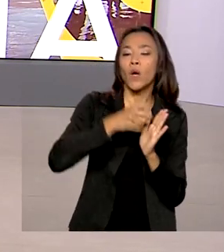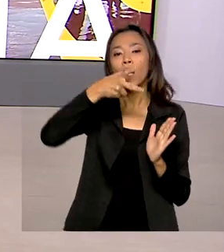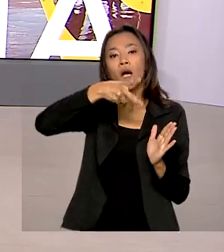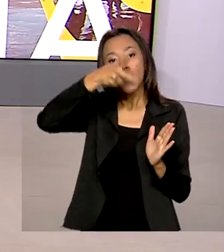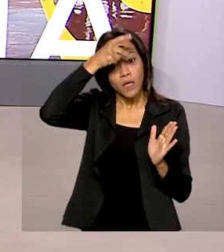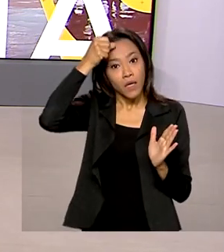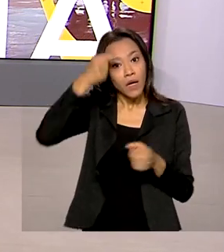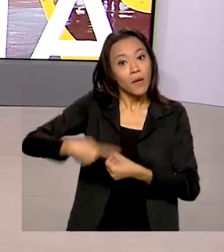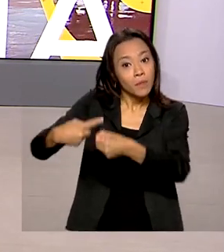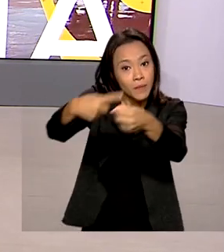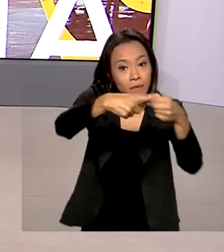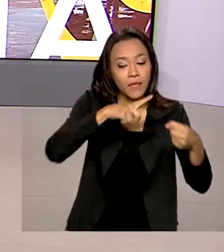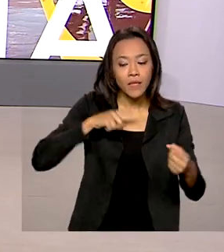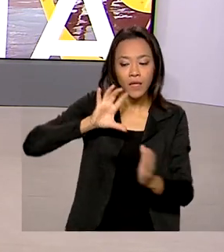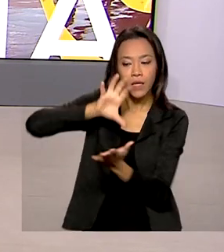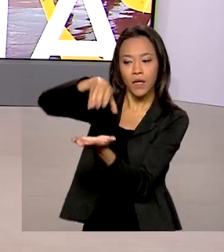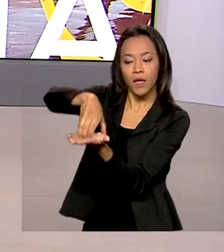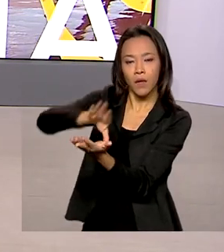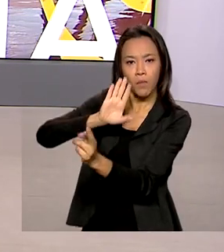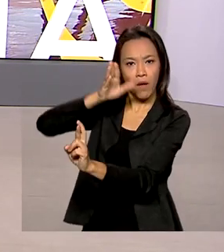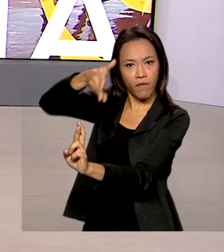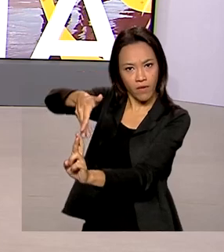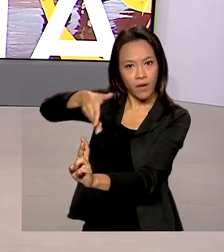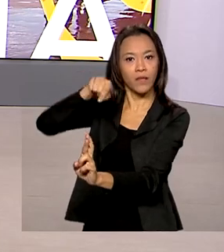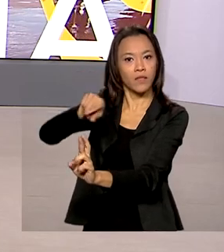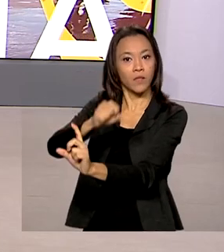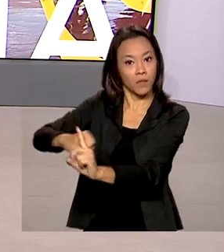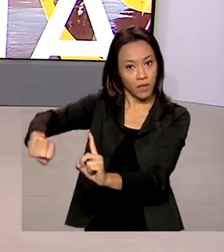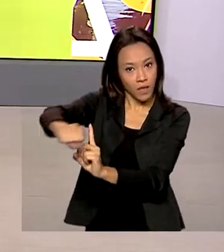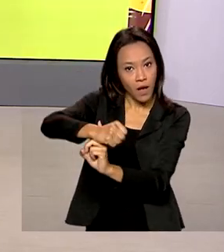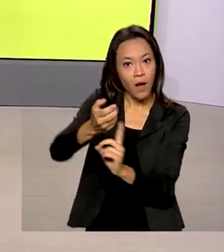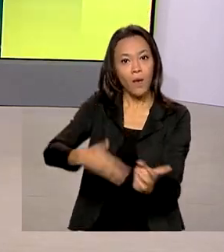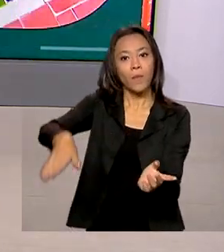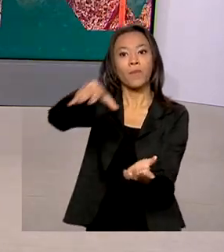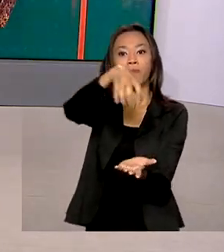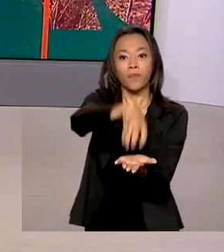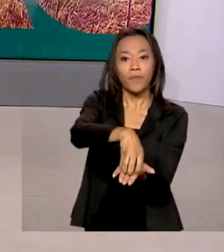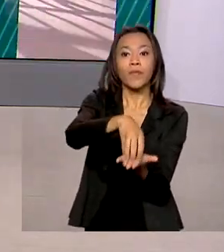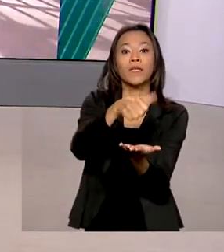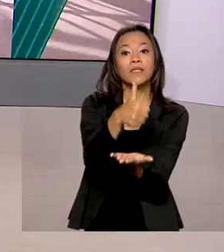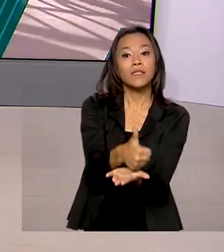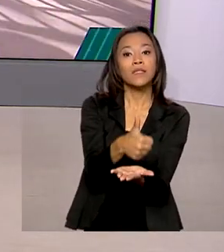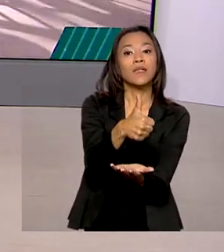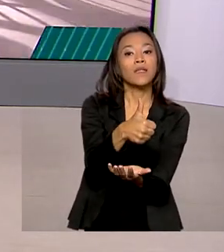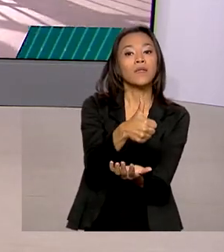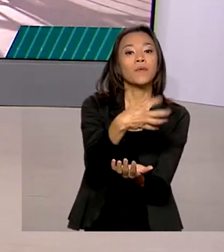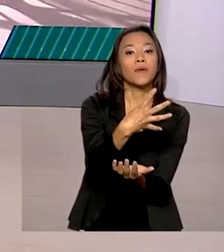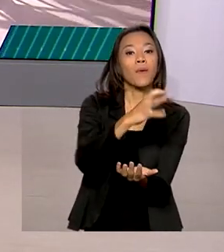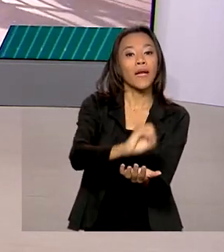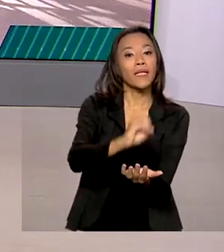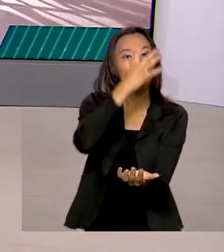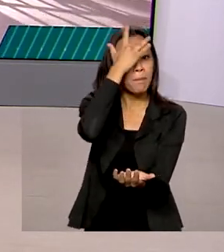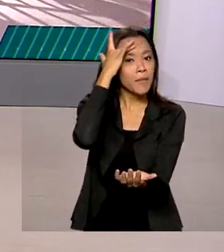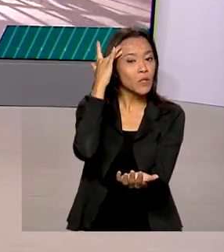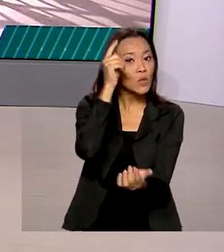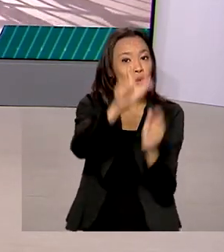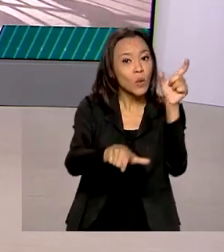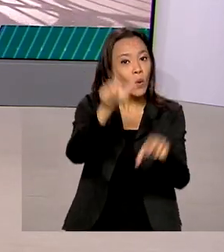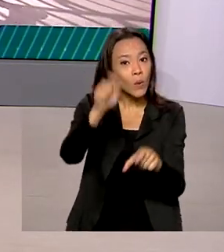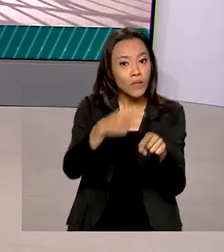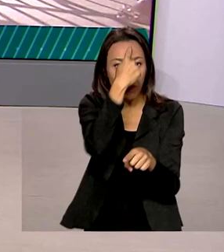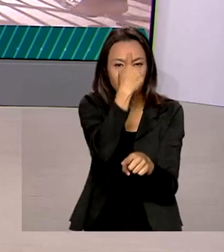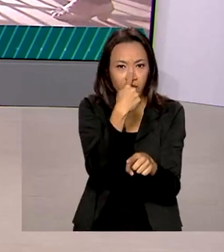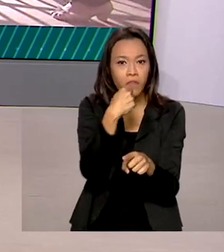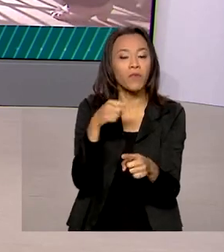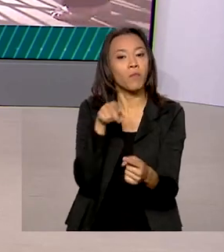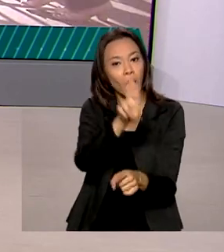menos um centro de referência de assistência social e 140 pessoas com perfil para utilizar o programa, inscritas